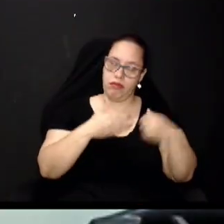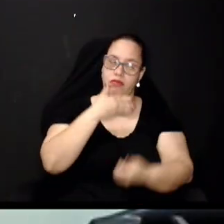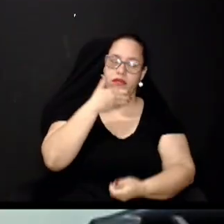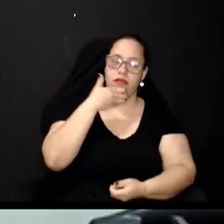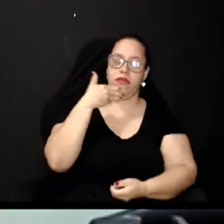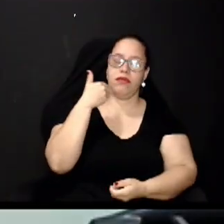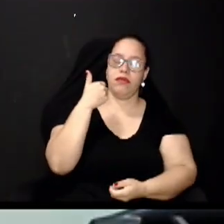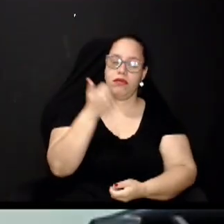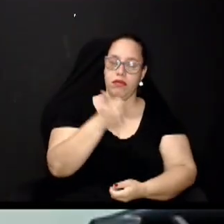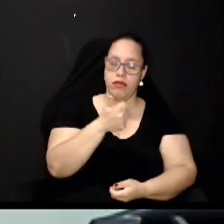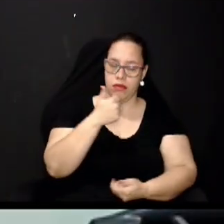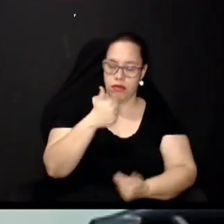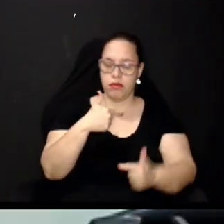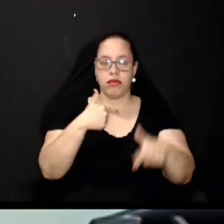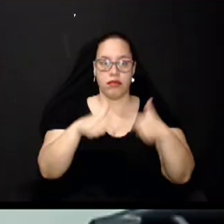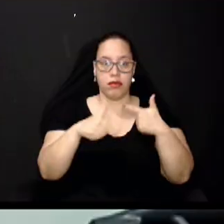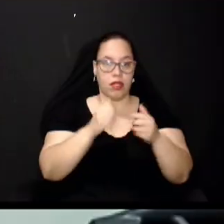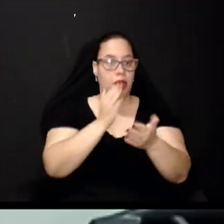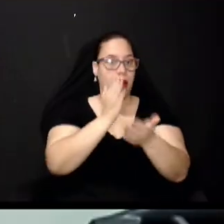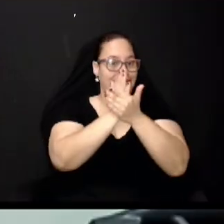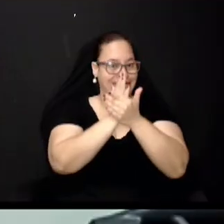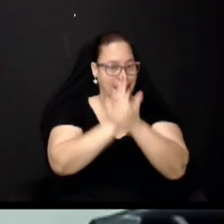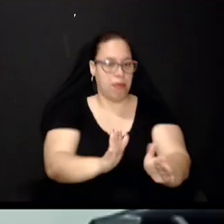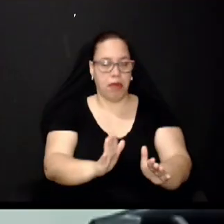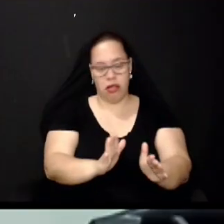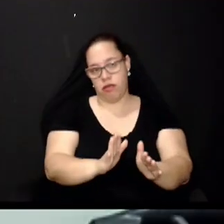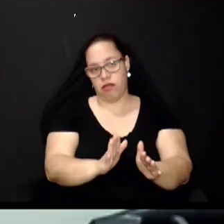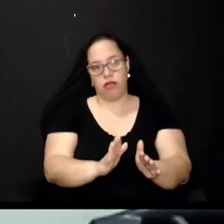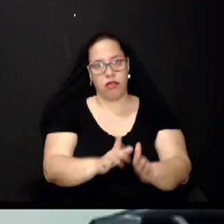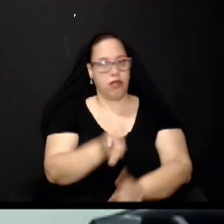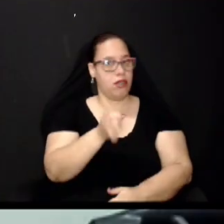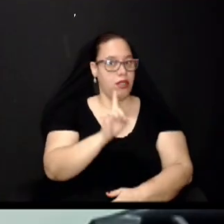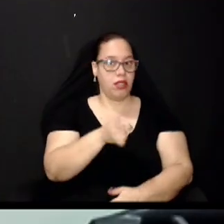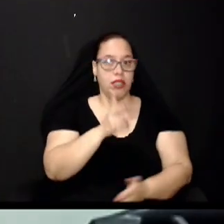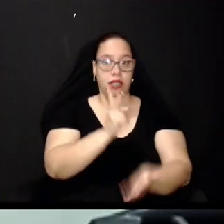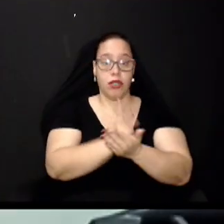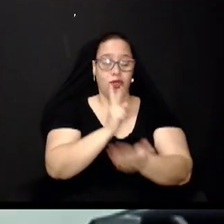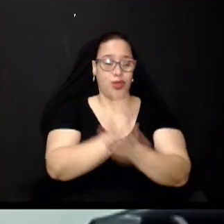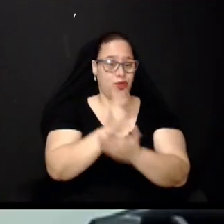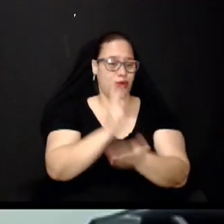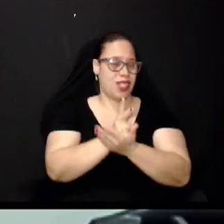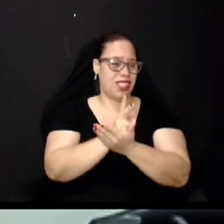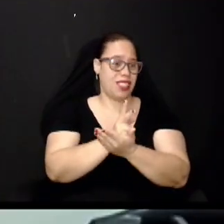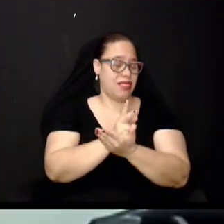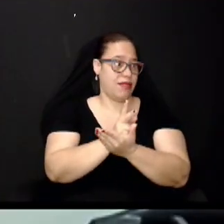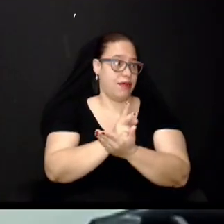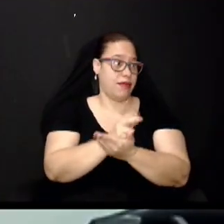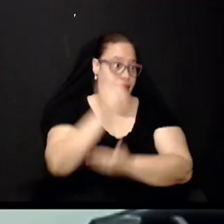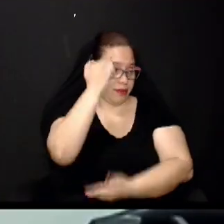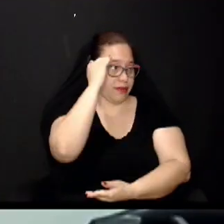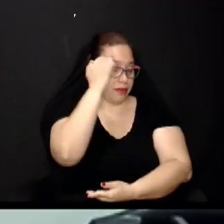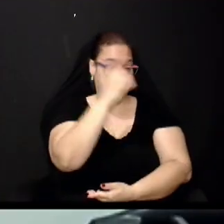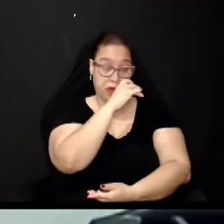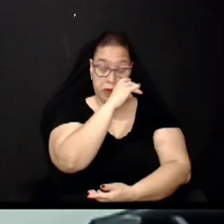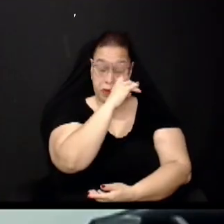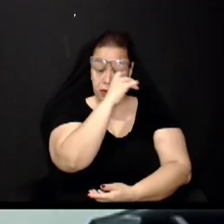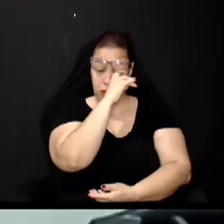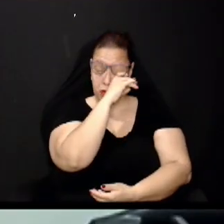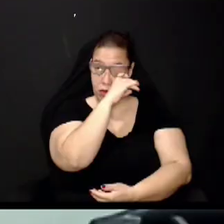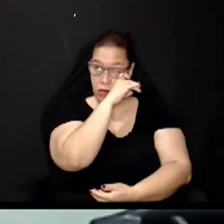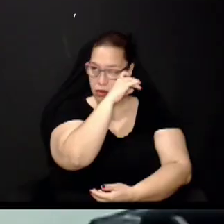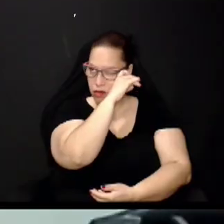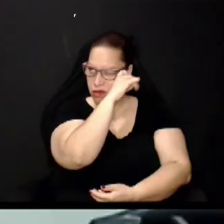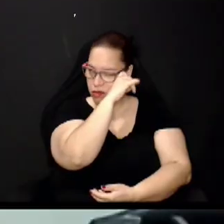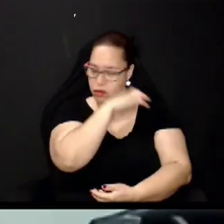ser estancadas para não serem perpetuadas. Então, né, assim,